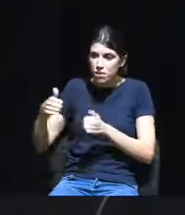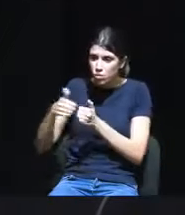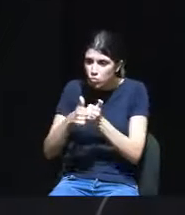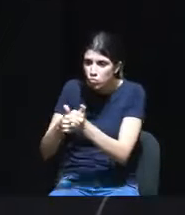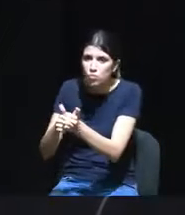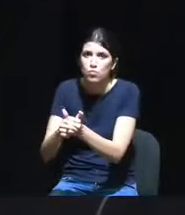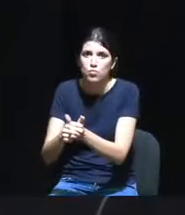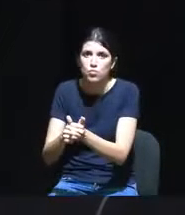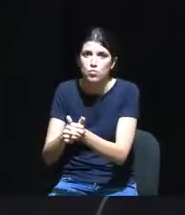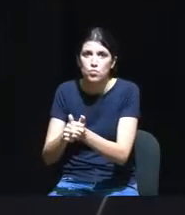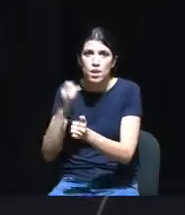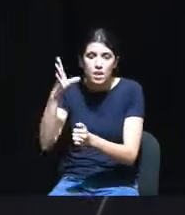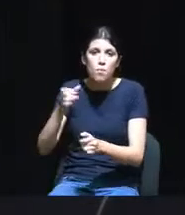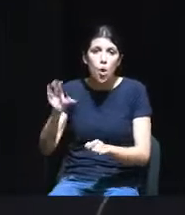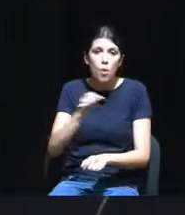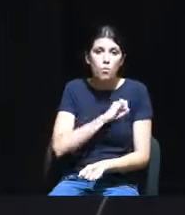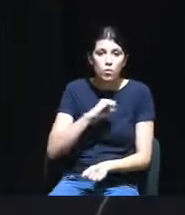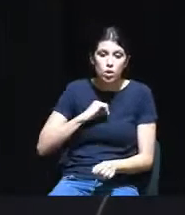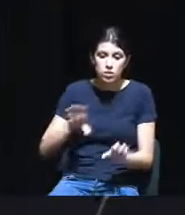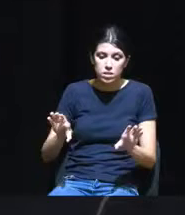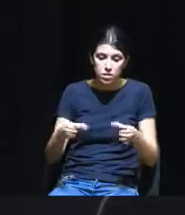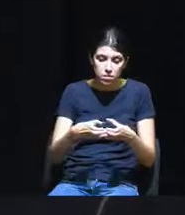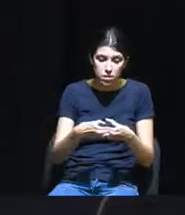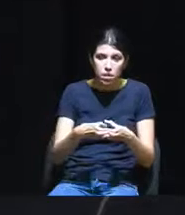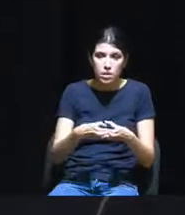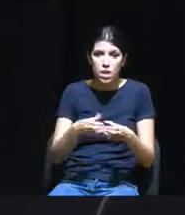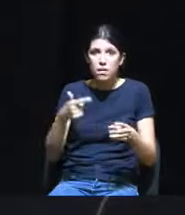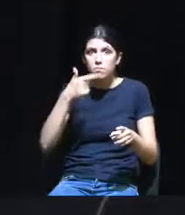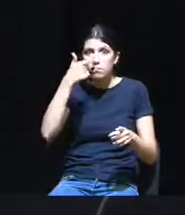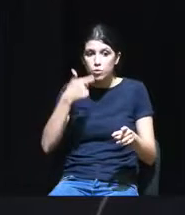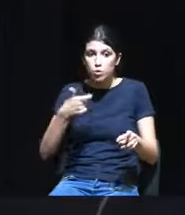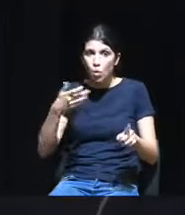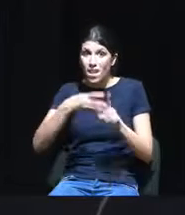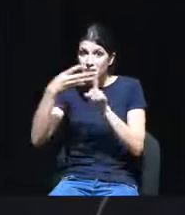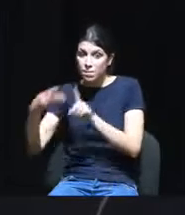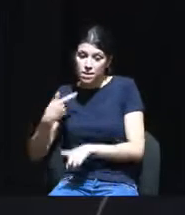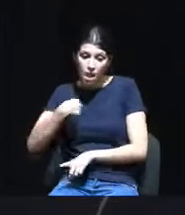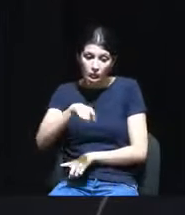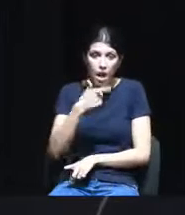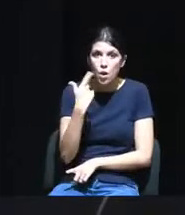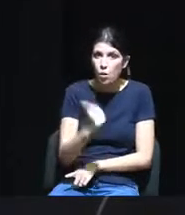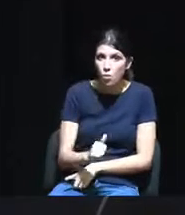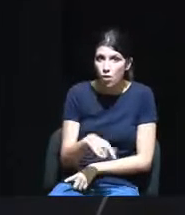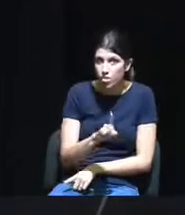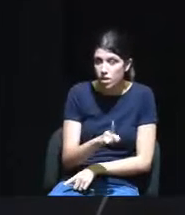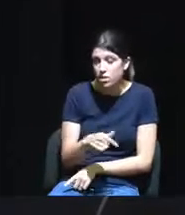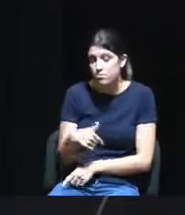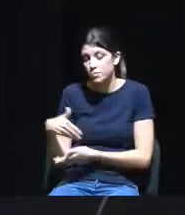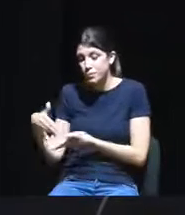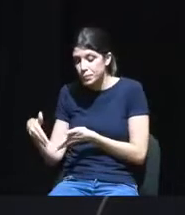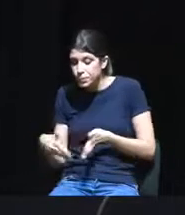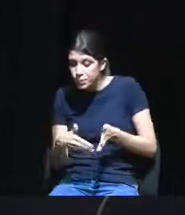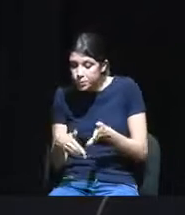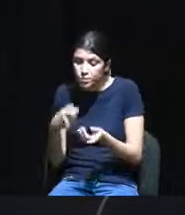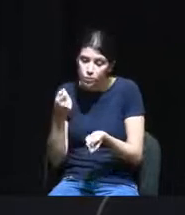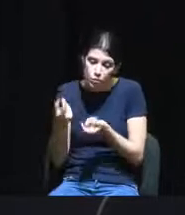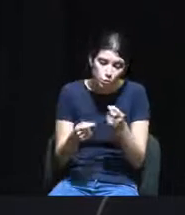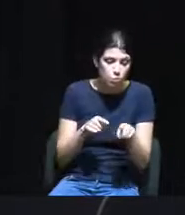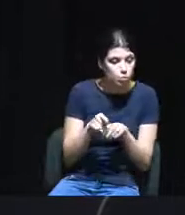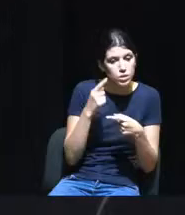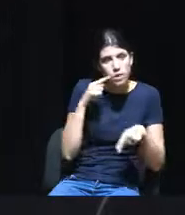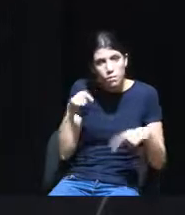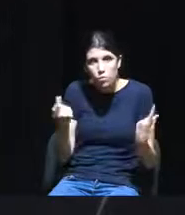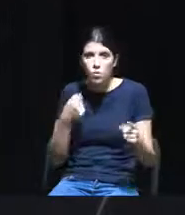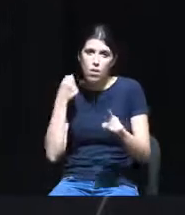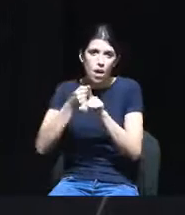criminalizadas, ou na Polónia, onde foram criadas zonas livres de pessoas LGBT. E o caminho faz-se. O caminho faz-se por políticas públicas,